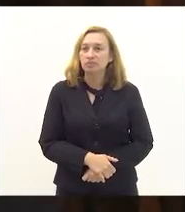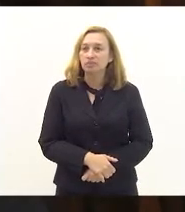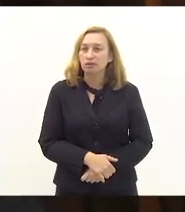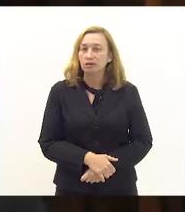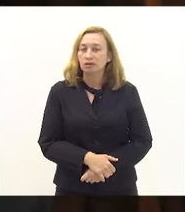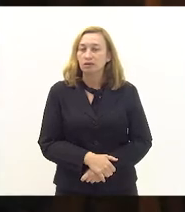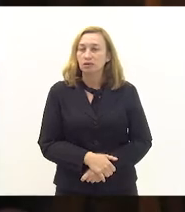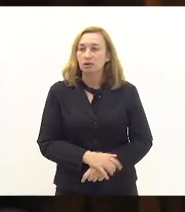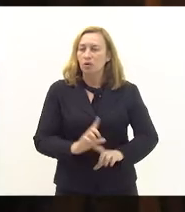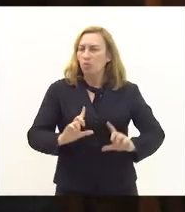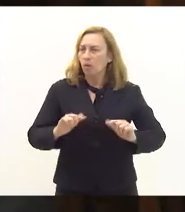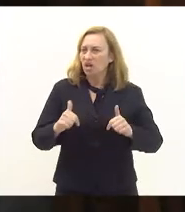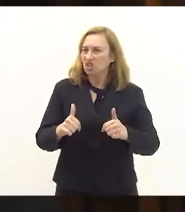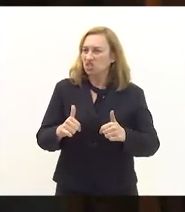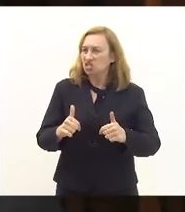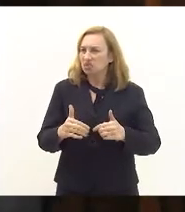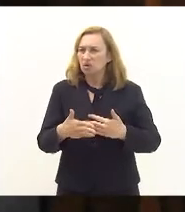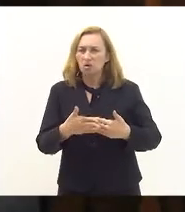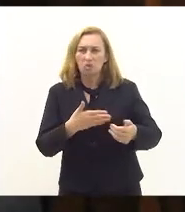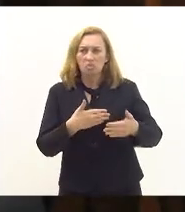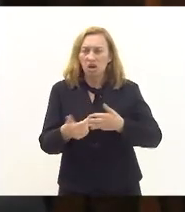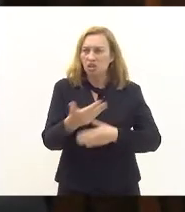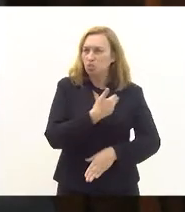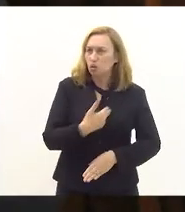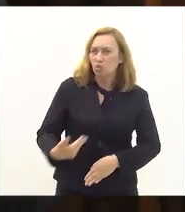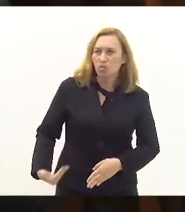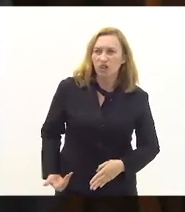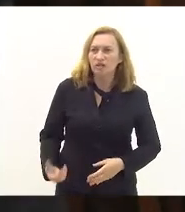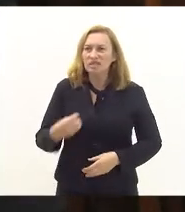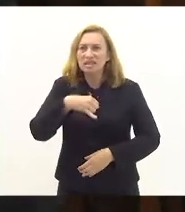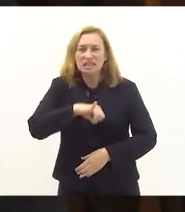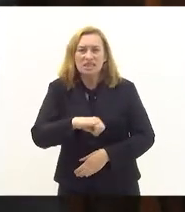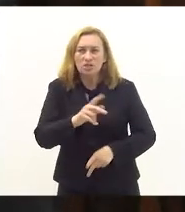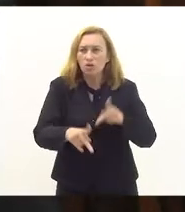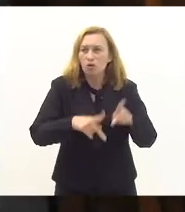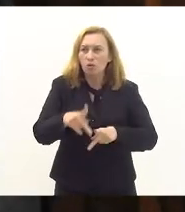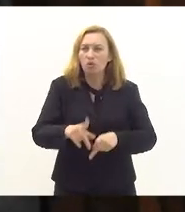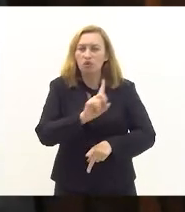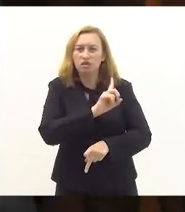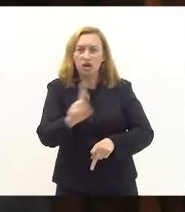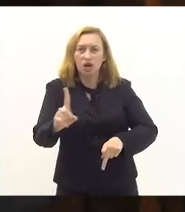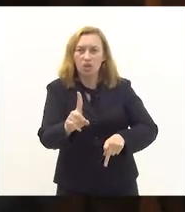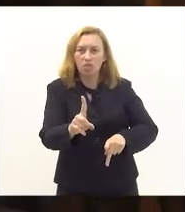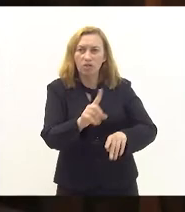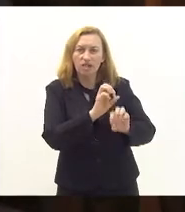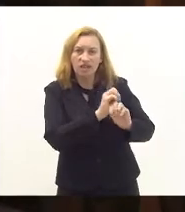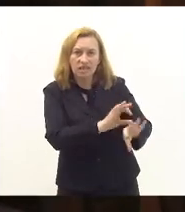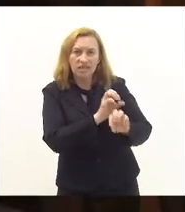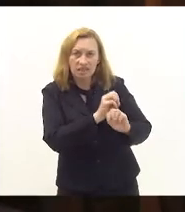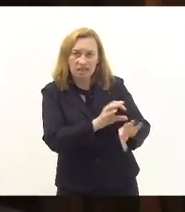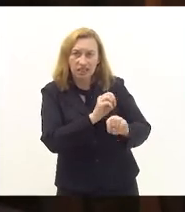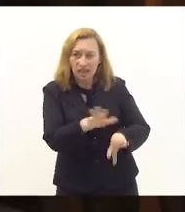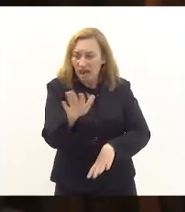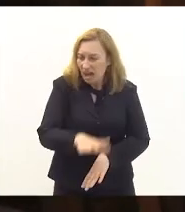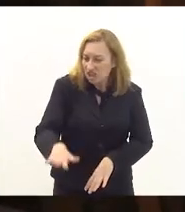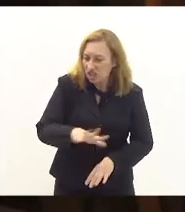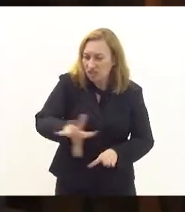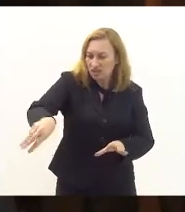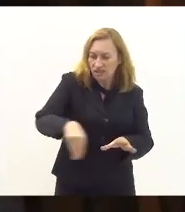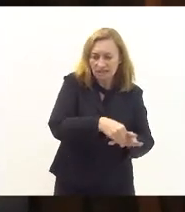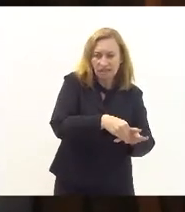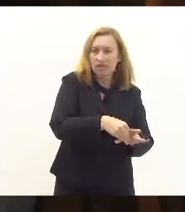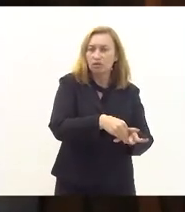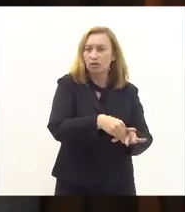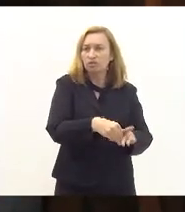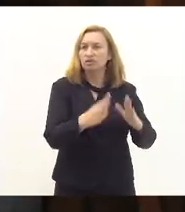nenhuma atitude, nenhuma medida de governo se o povo não for educado, se as crianças não estiverem na escola.